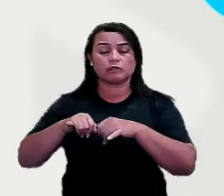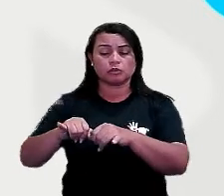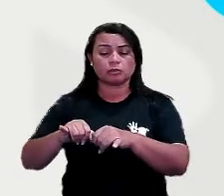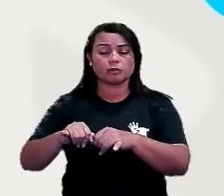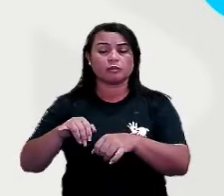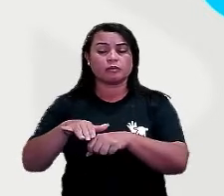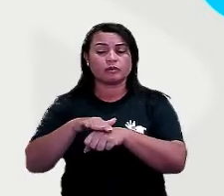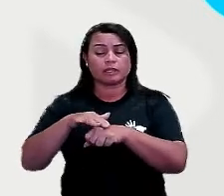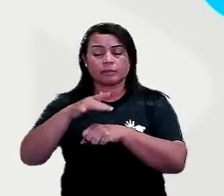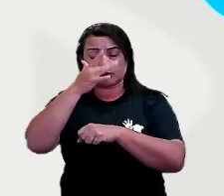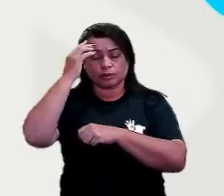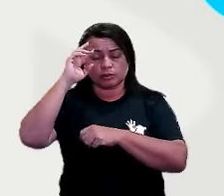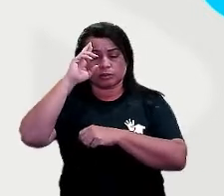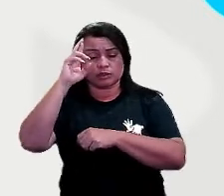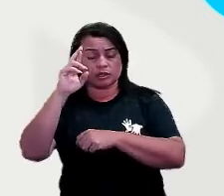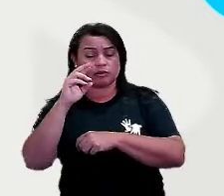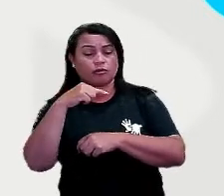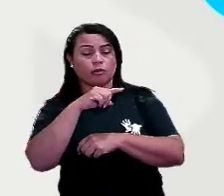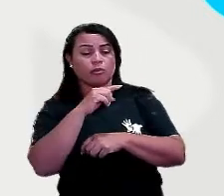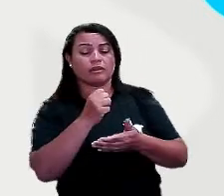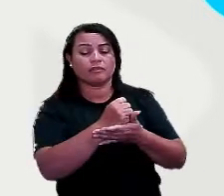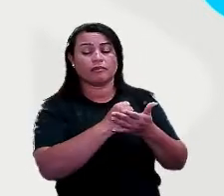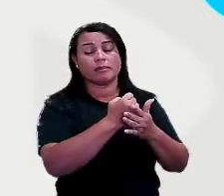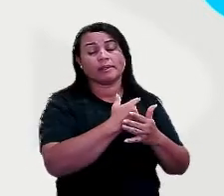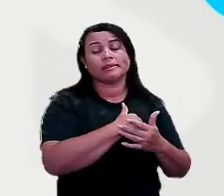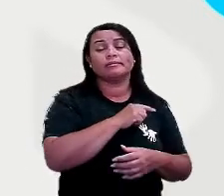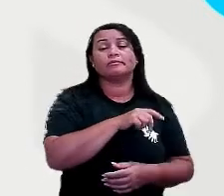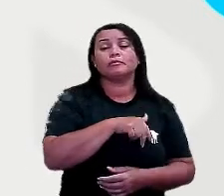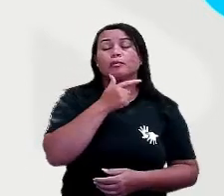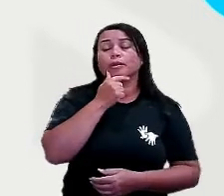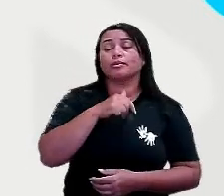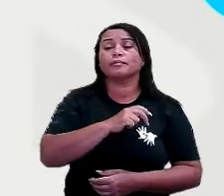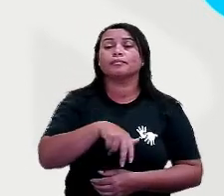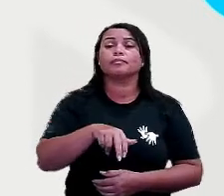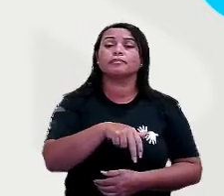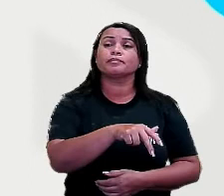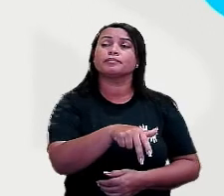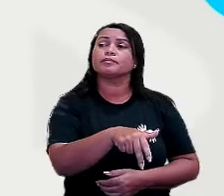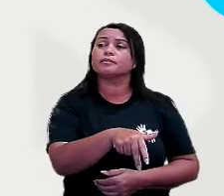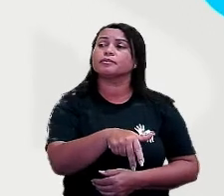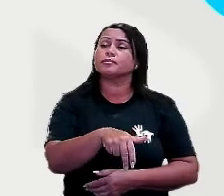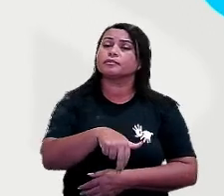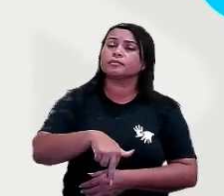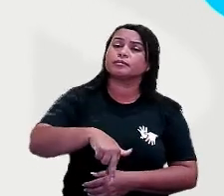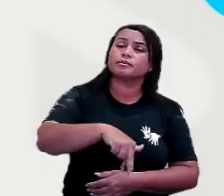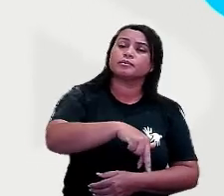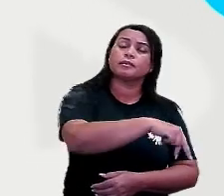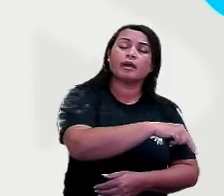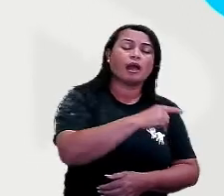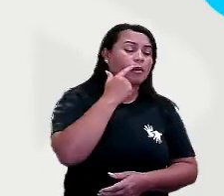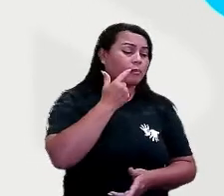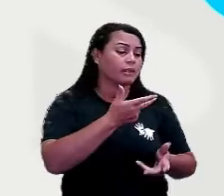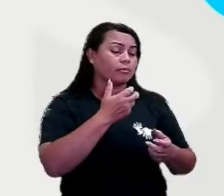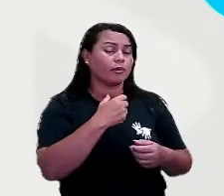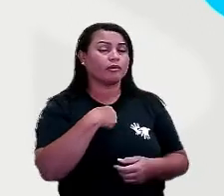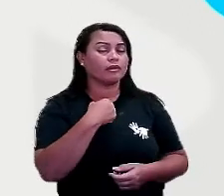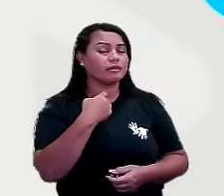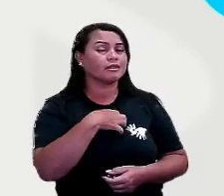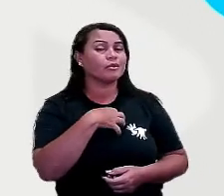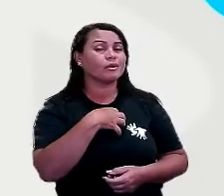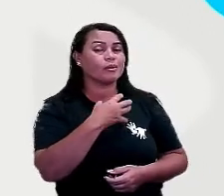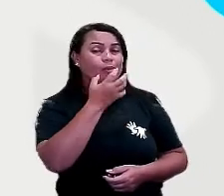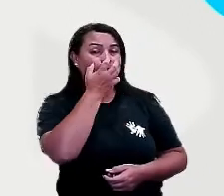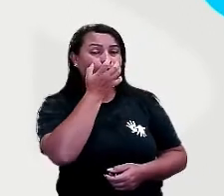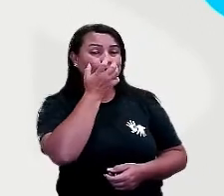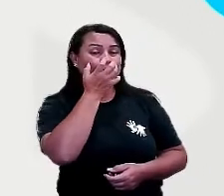farmácia. Por fim, virou à esquerda. Então, notou que estava sendo seguido por um cachorrinho